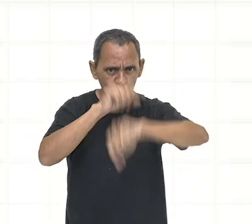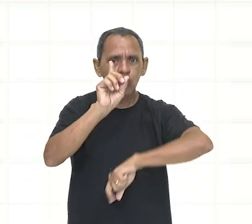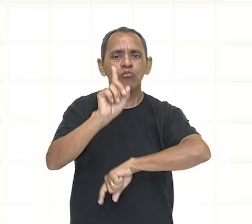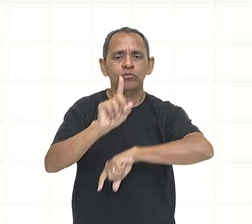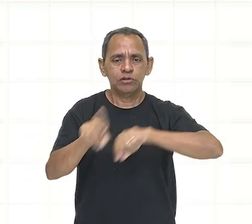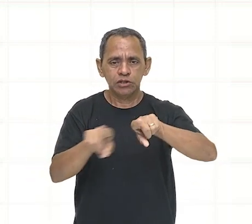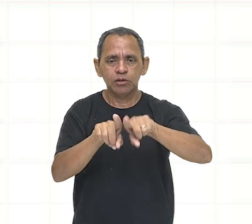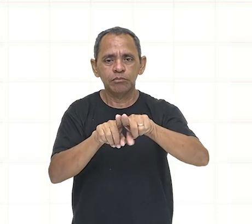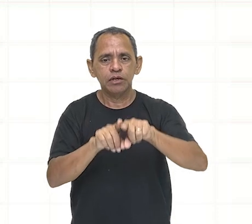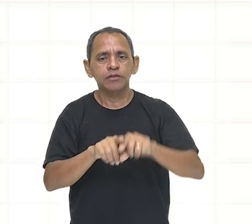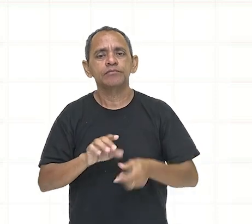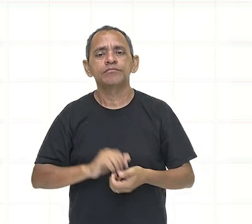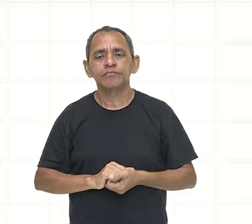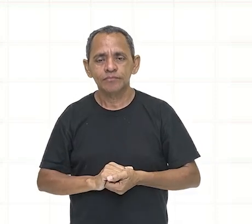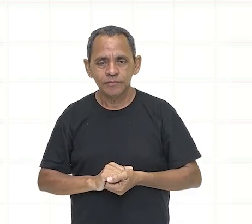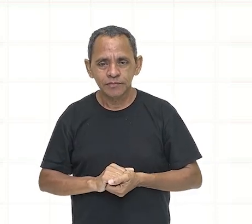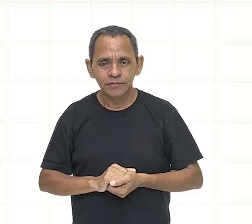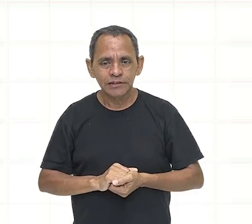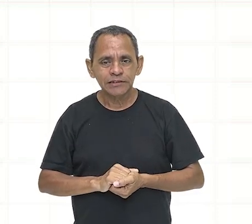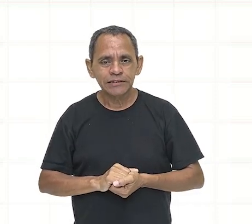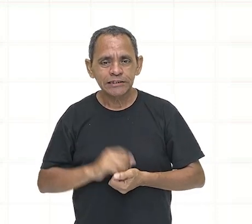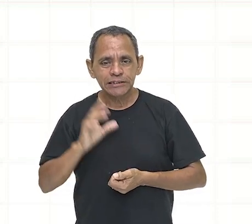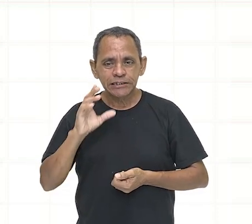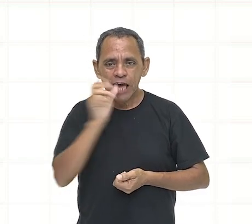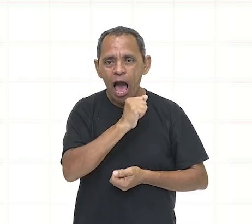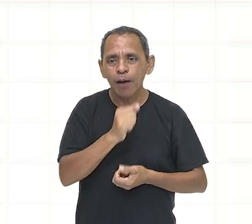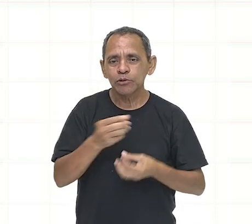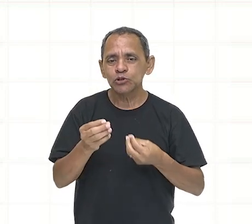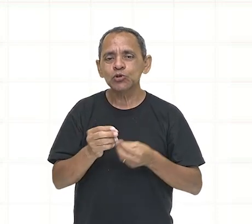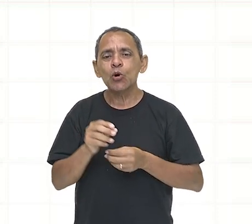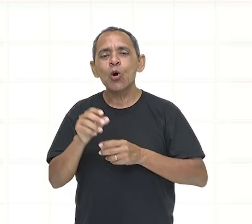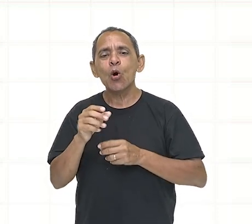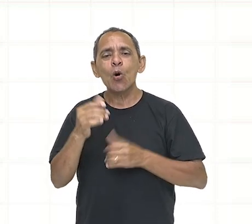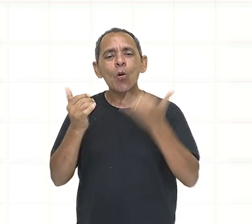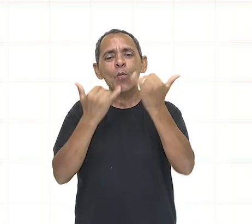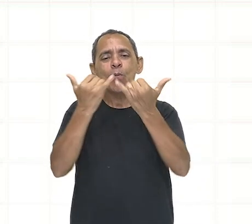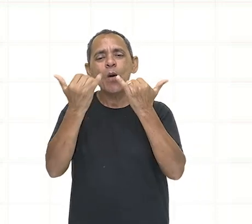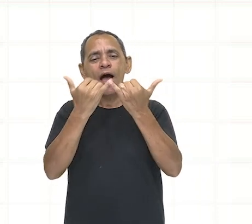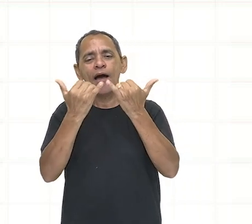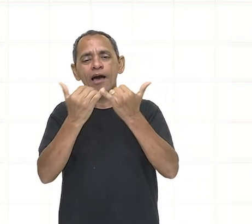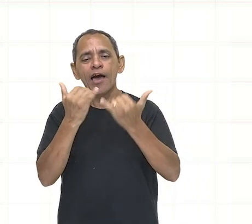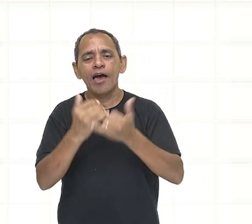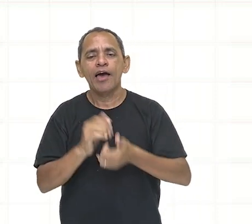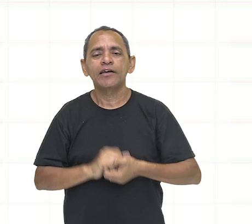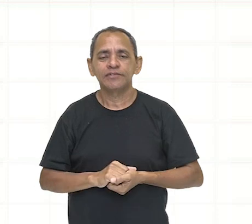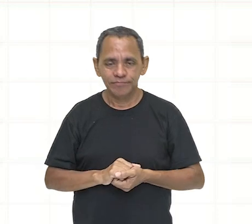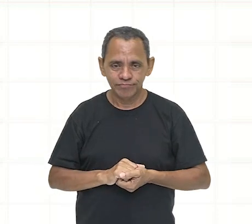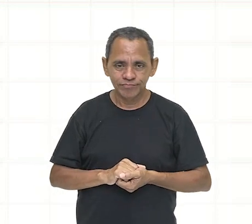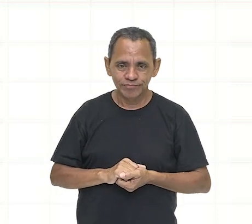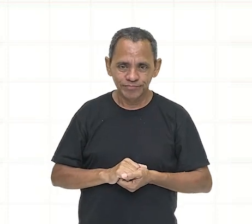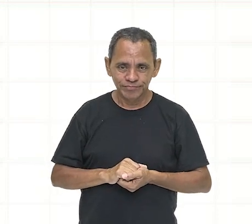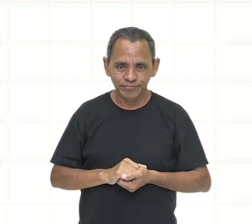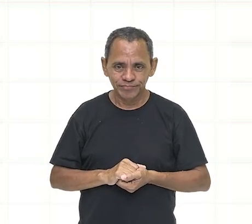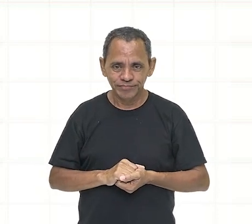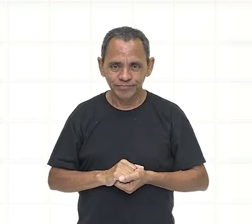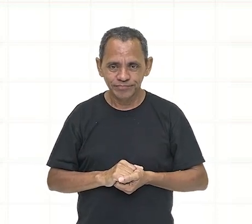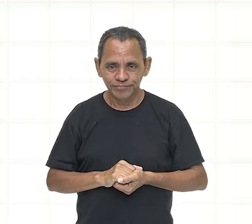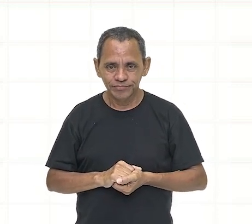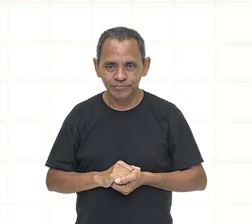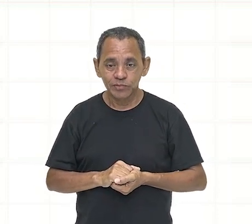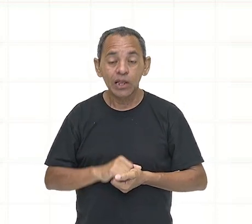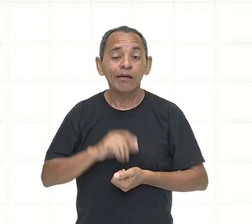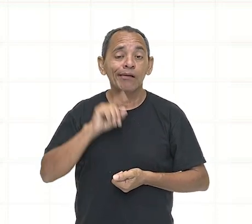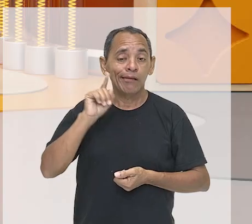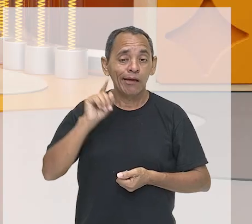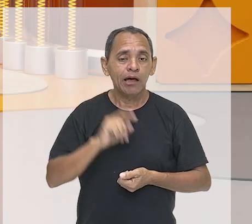como um tigre atacando ali, né? Então, até a ver aí com a simbologia. Lá da Ásia, a